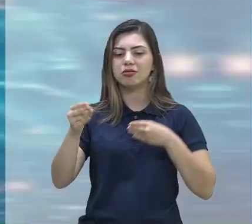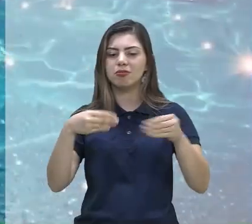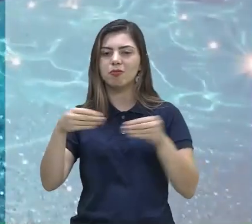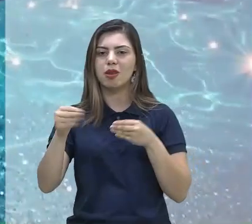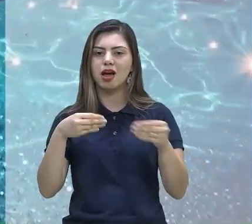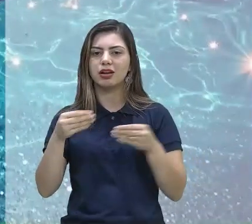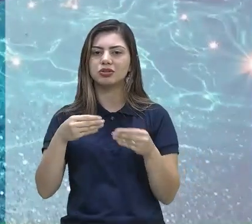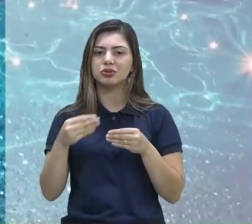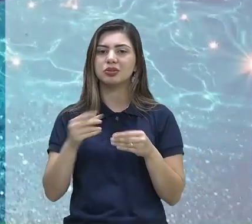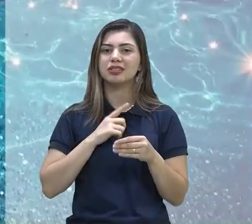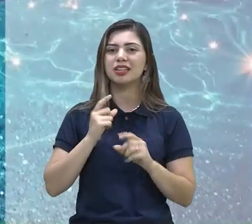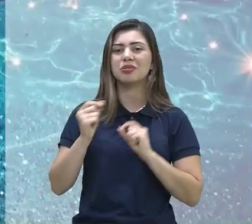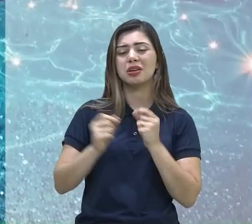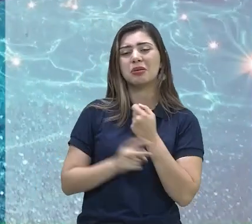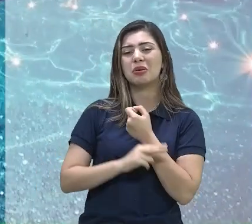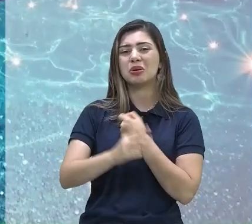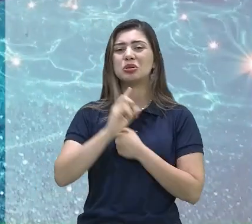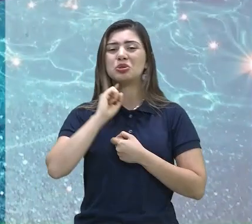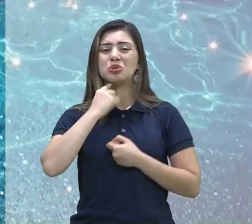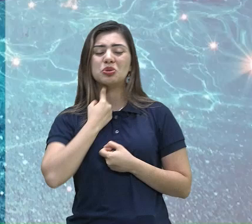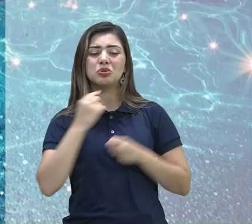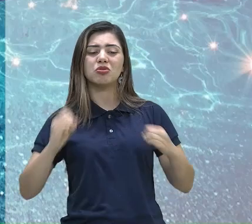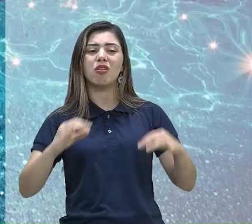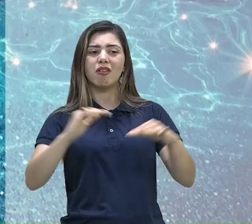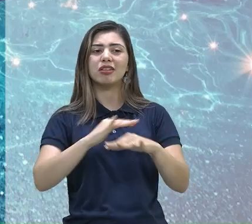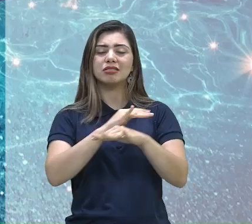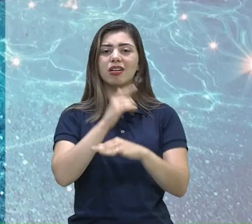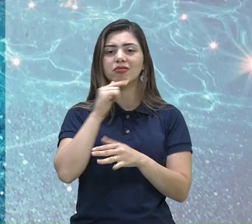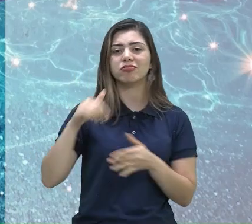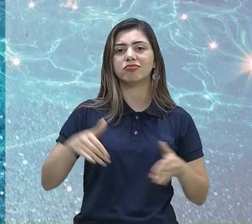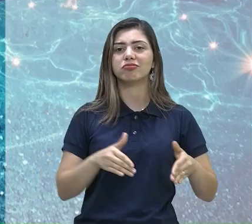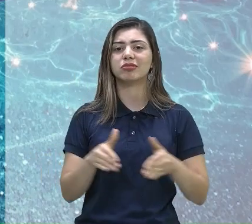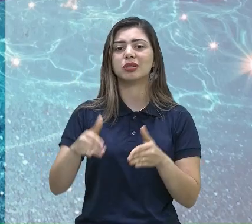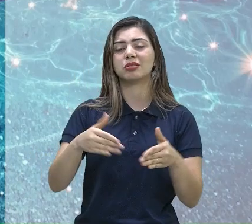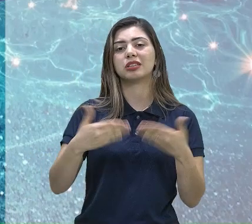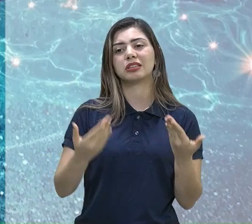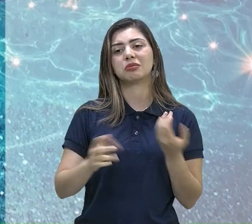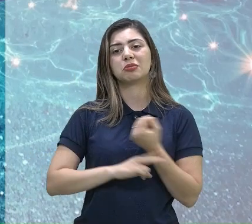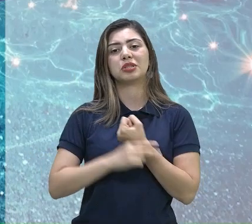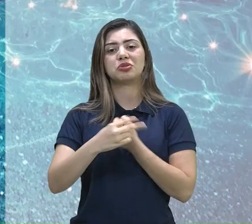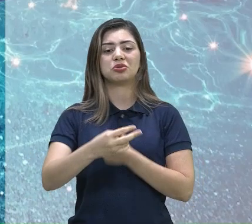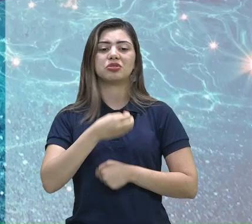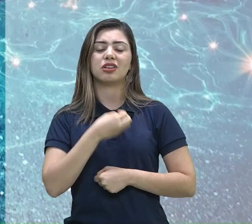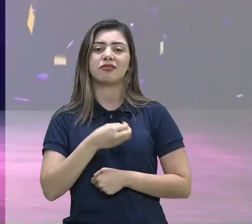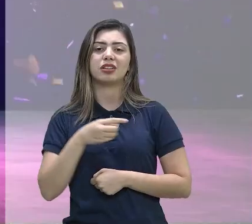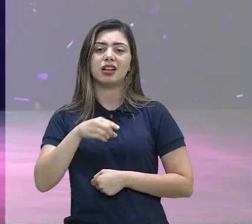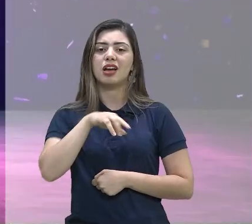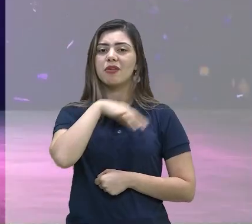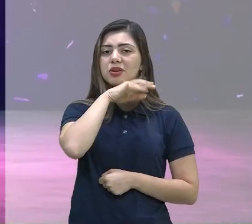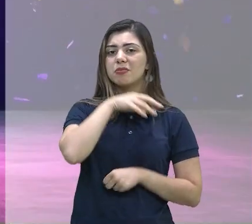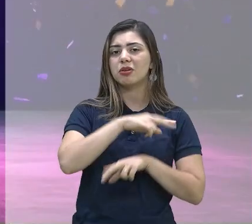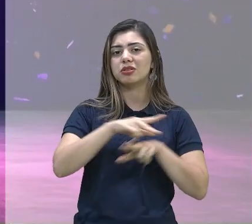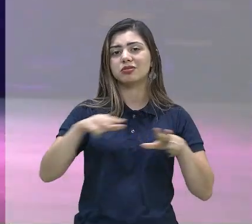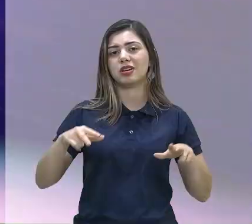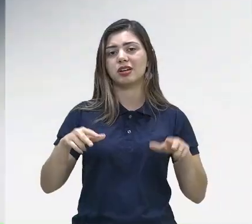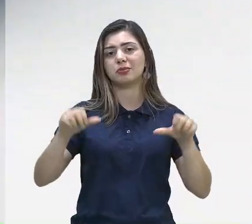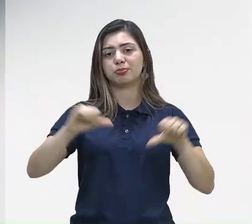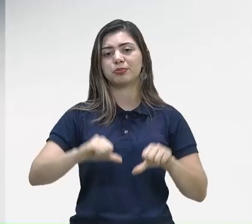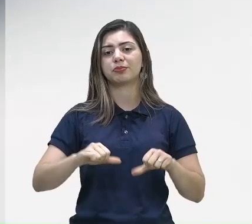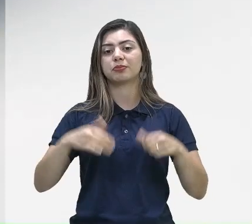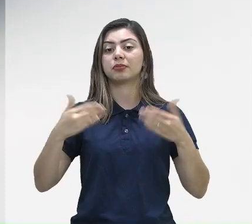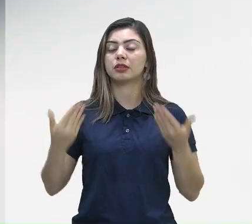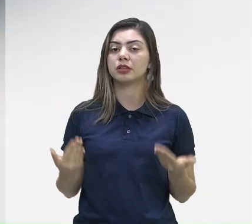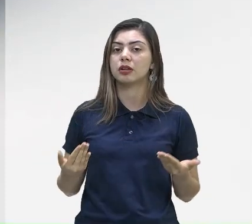vai poluir rios e oceano e vão prejudicar a vida marinha. Por isso,